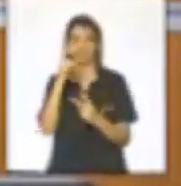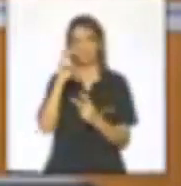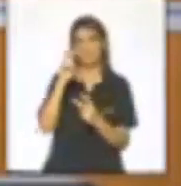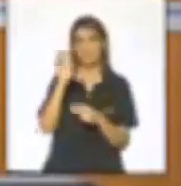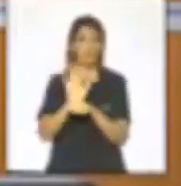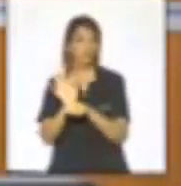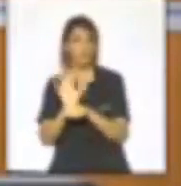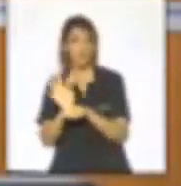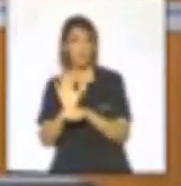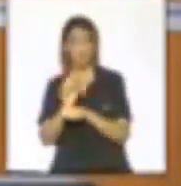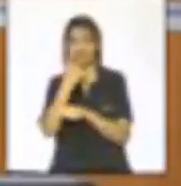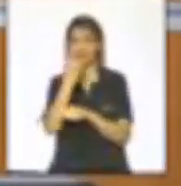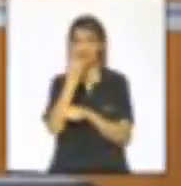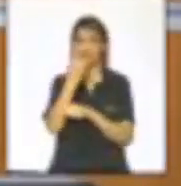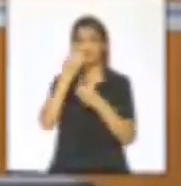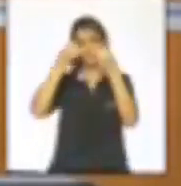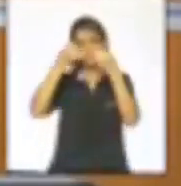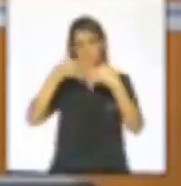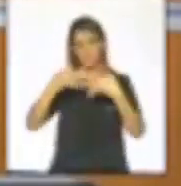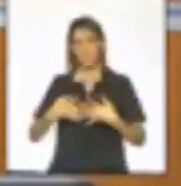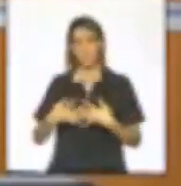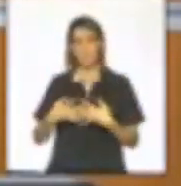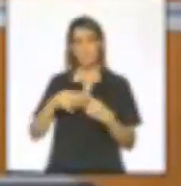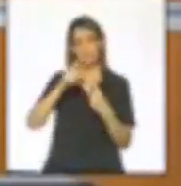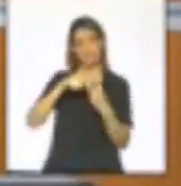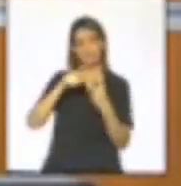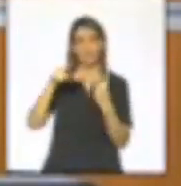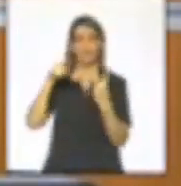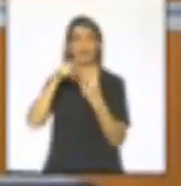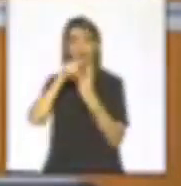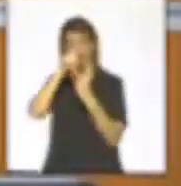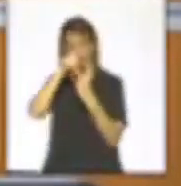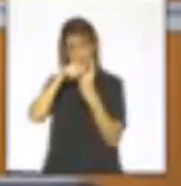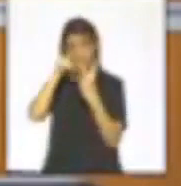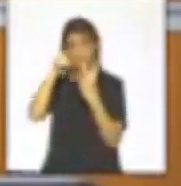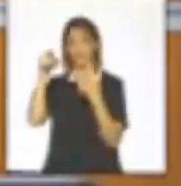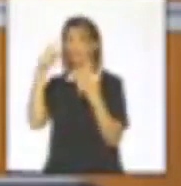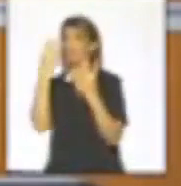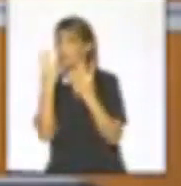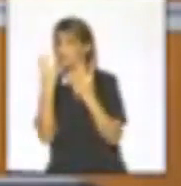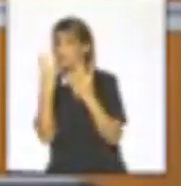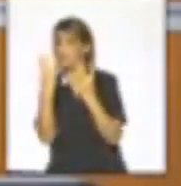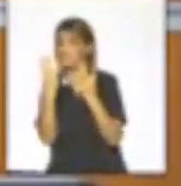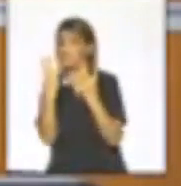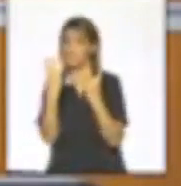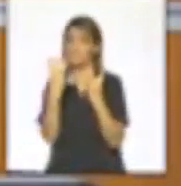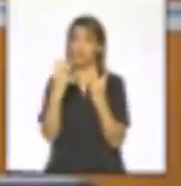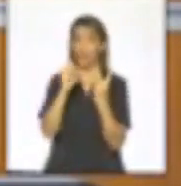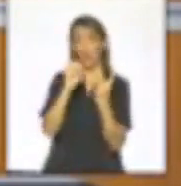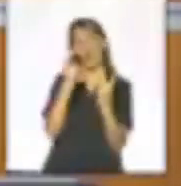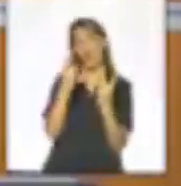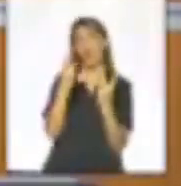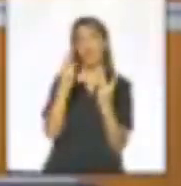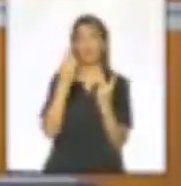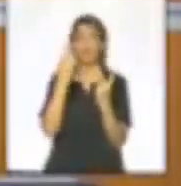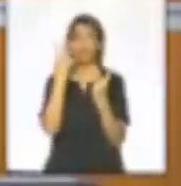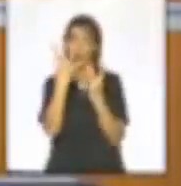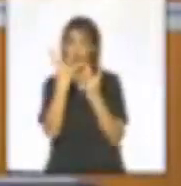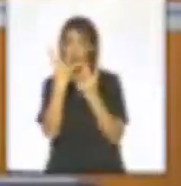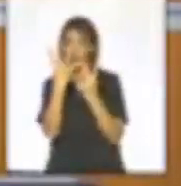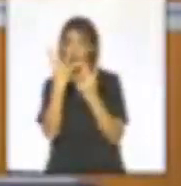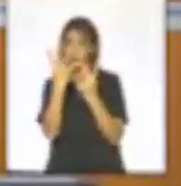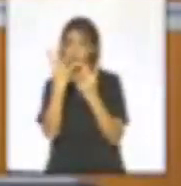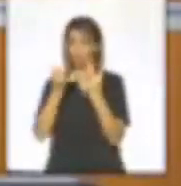vídeo explica raiz quadrada com três algarismos, no caso, se você teve alguma dúvida. Com 4 algarismos,